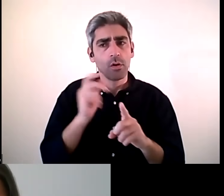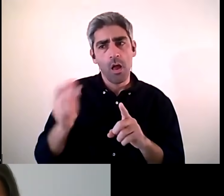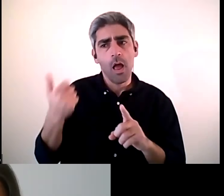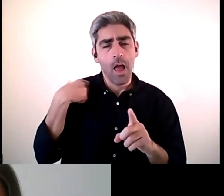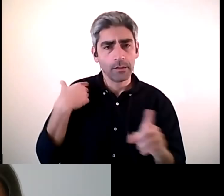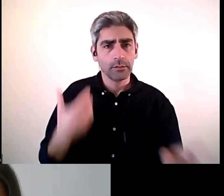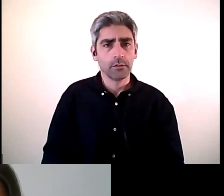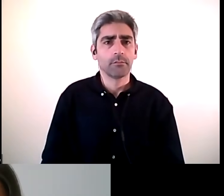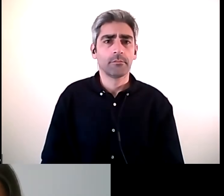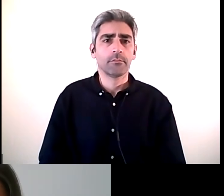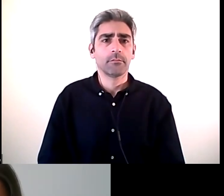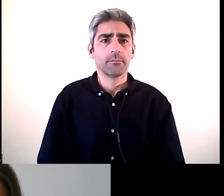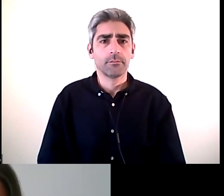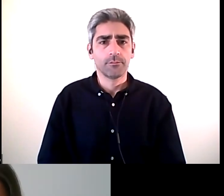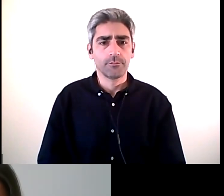casa?